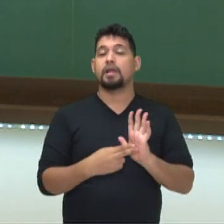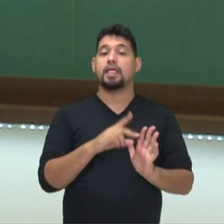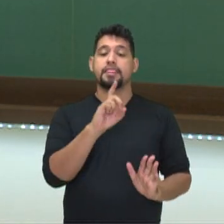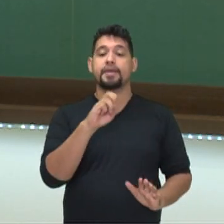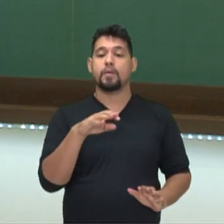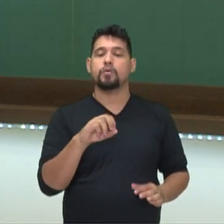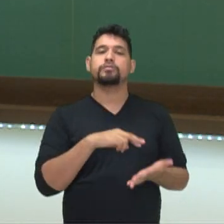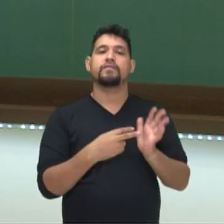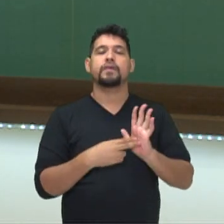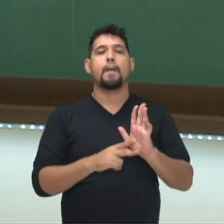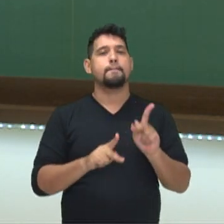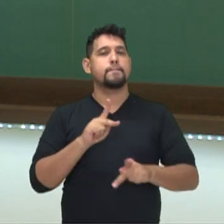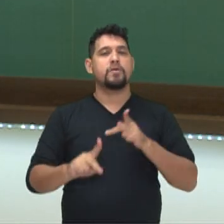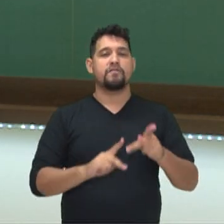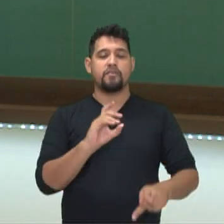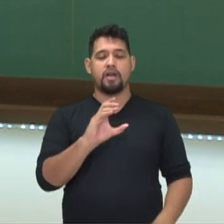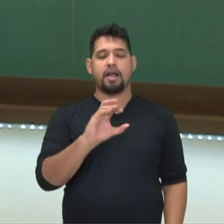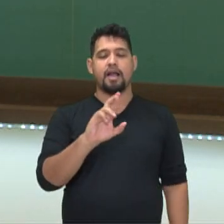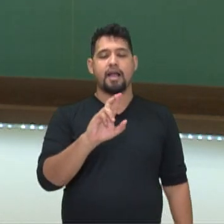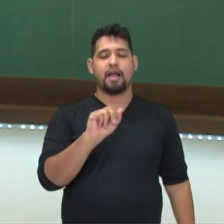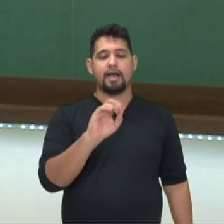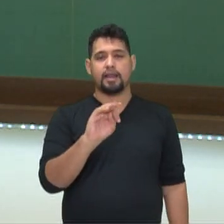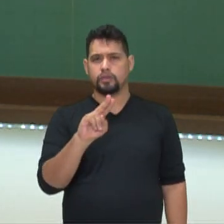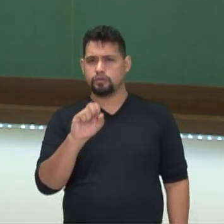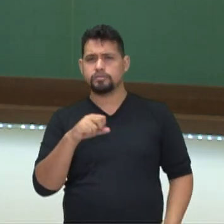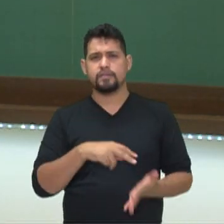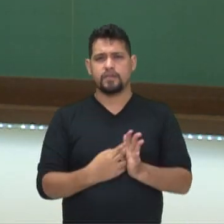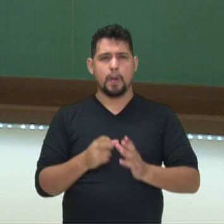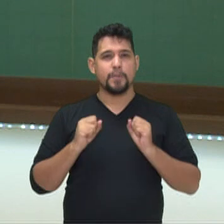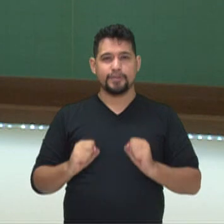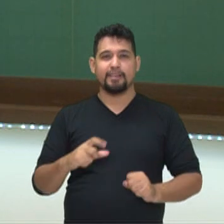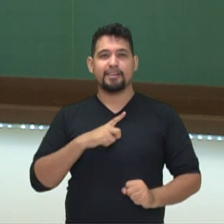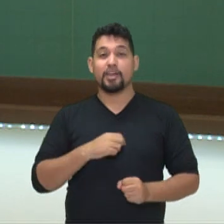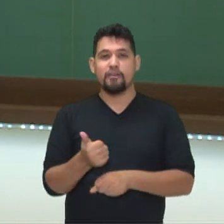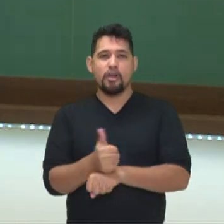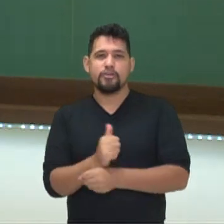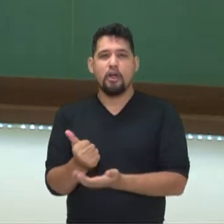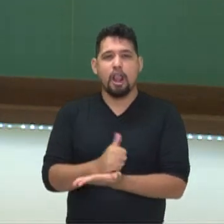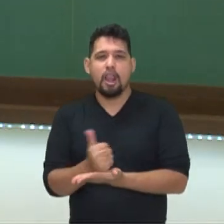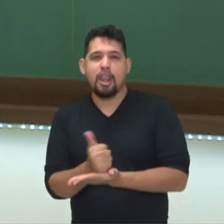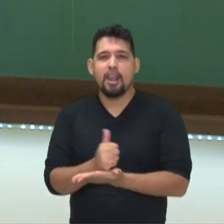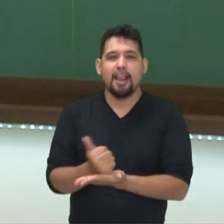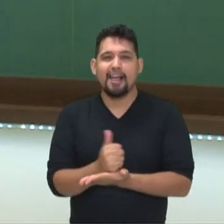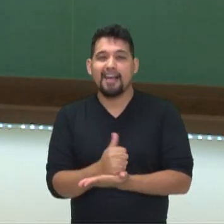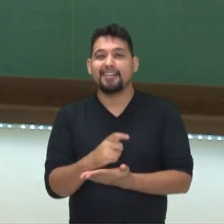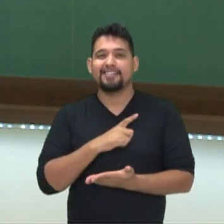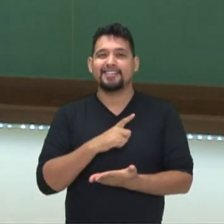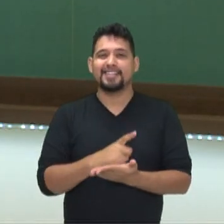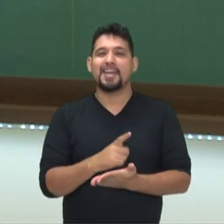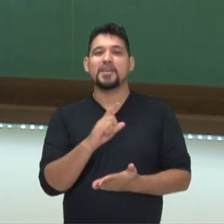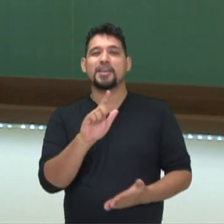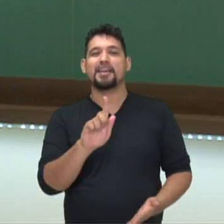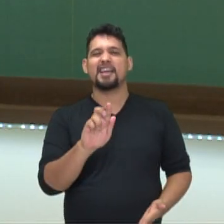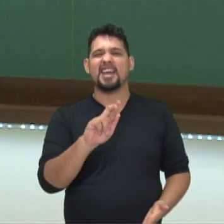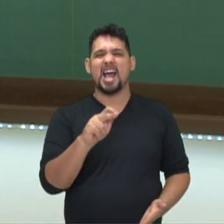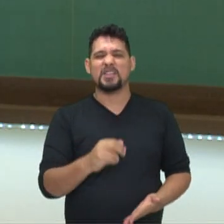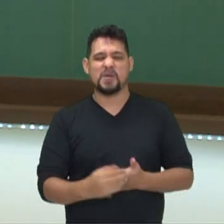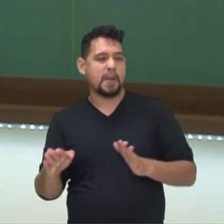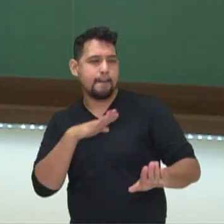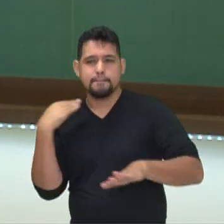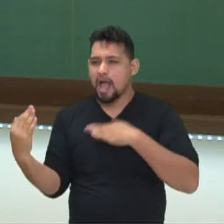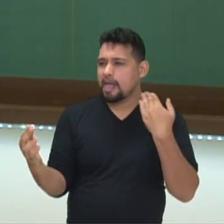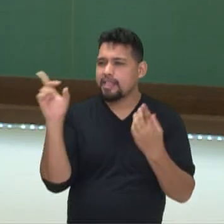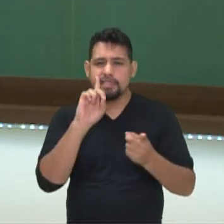povo, Kratos, poder. Quem joga videogame lá tem o Gods of War, o Kratos, o matador de deuses.